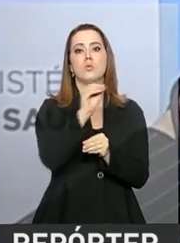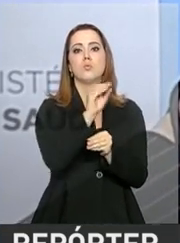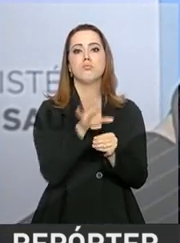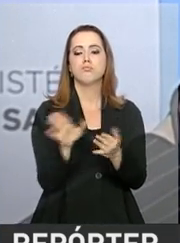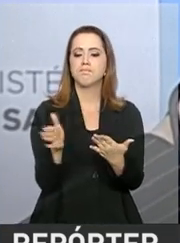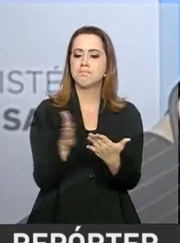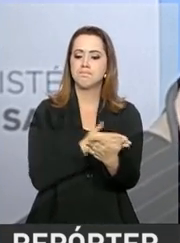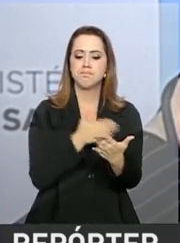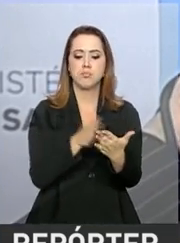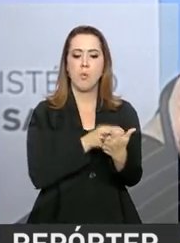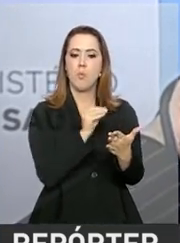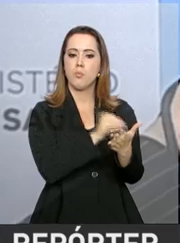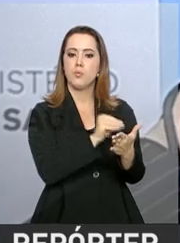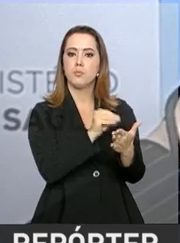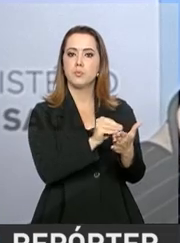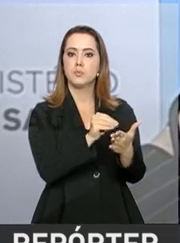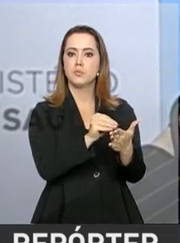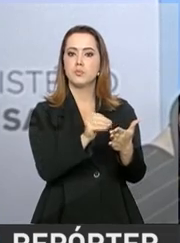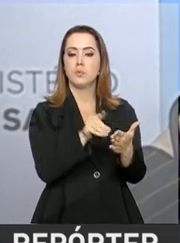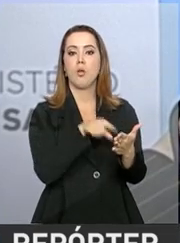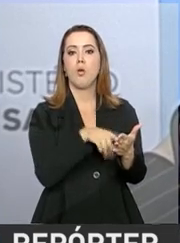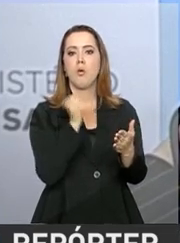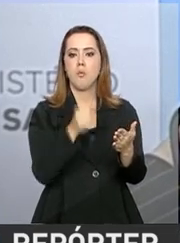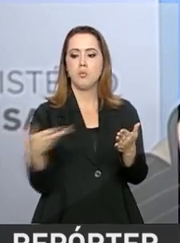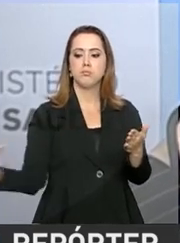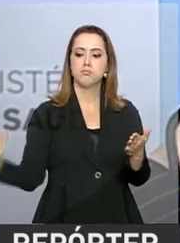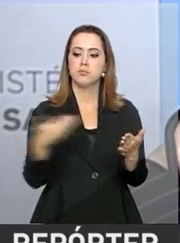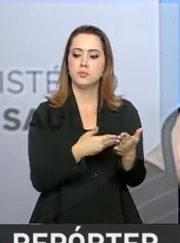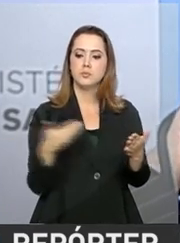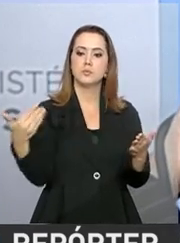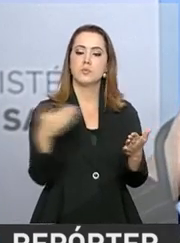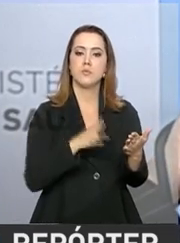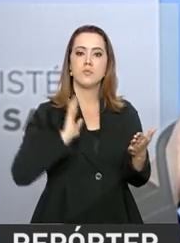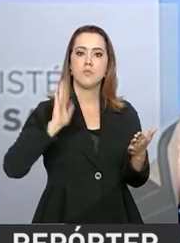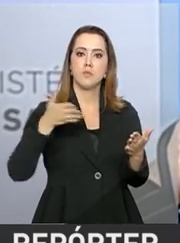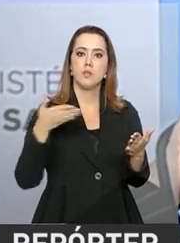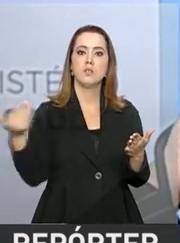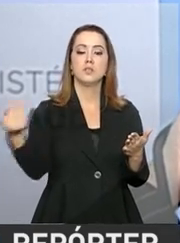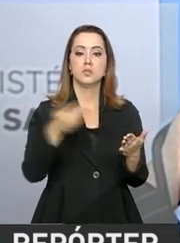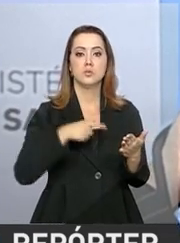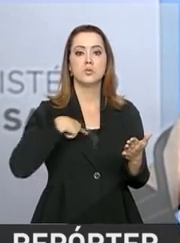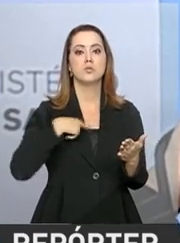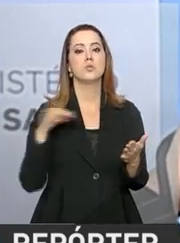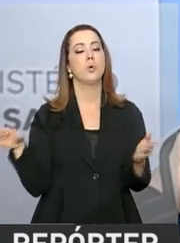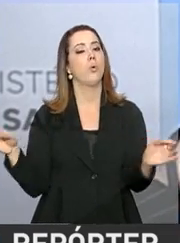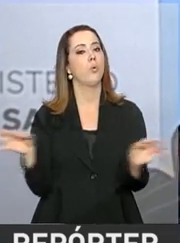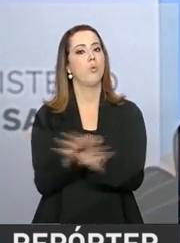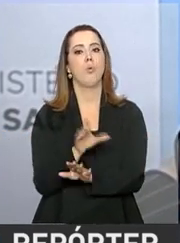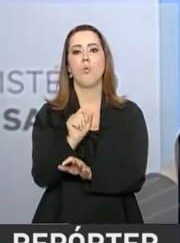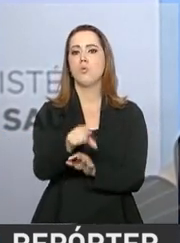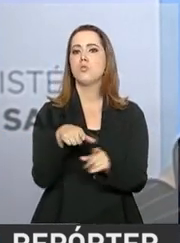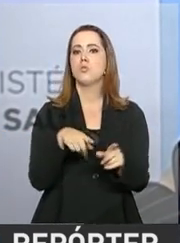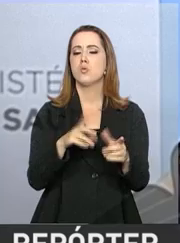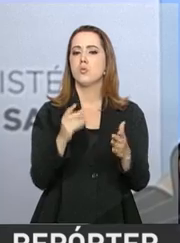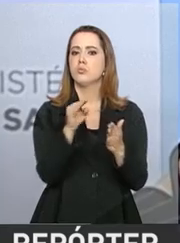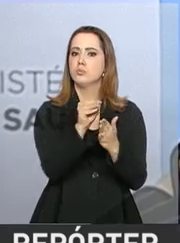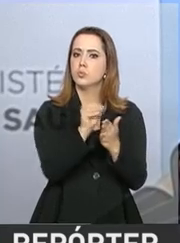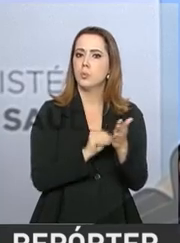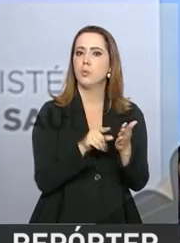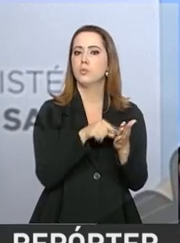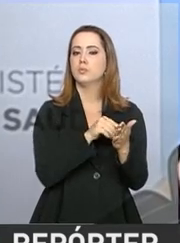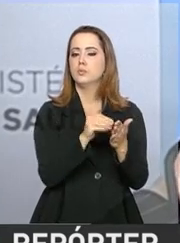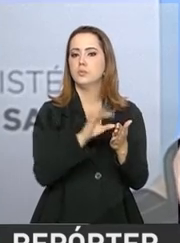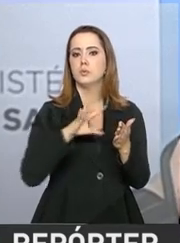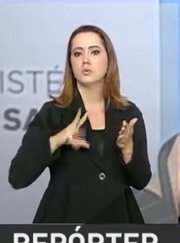caderneta. Se nós podemos trazer as pessoas num dia de mobilização, completar toda a cobertura vacinal